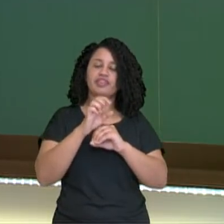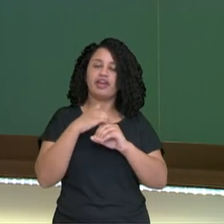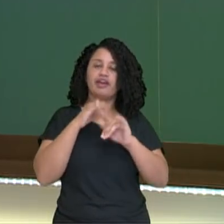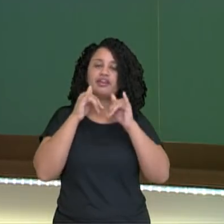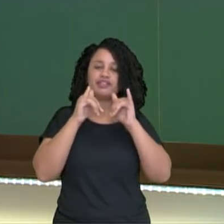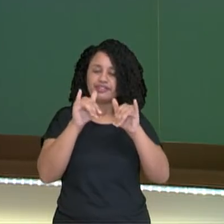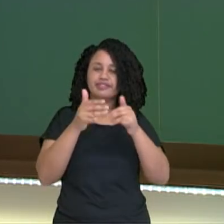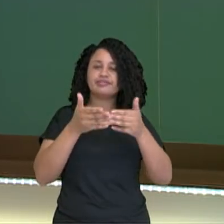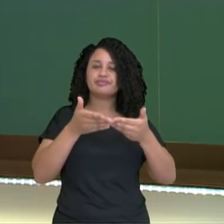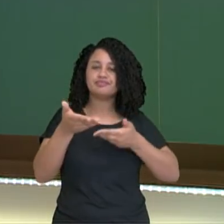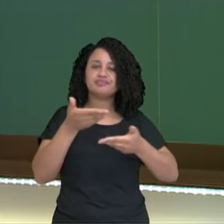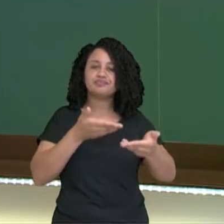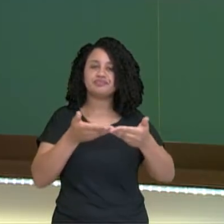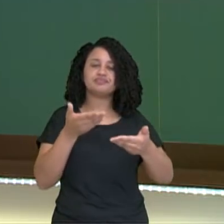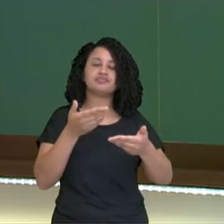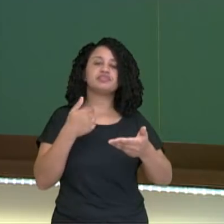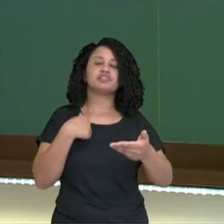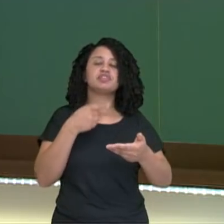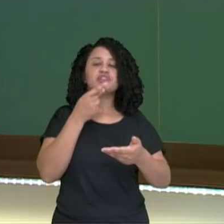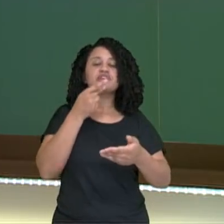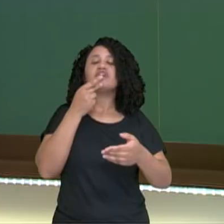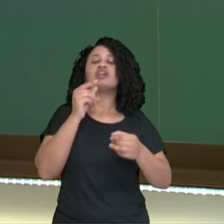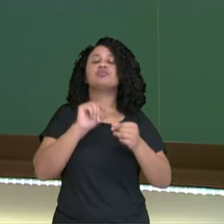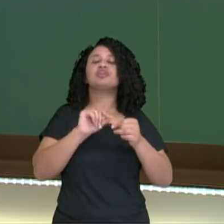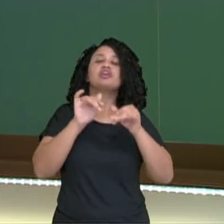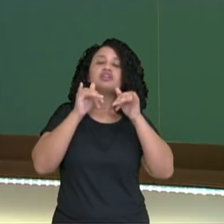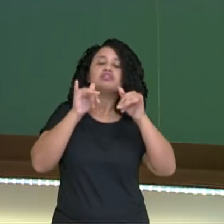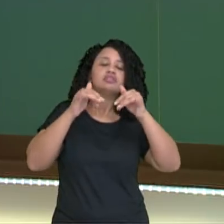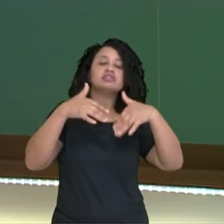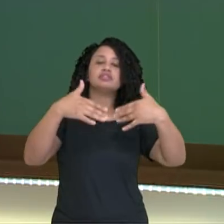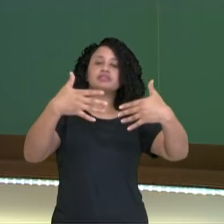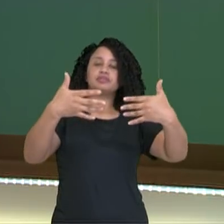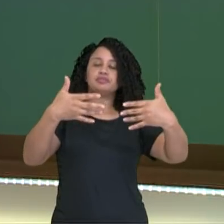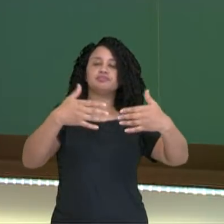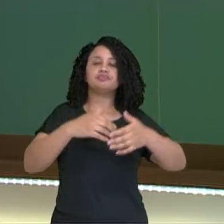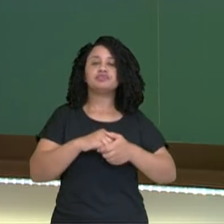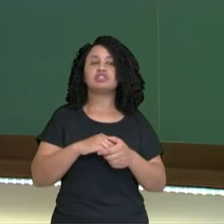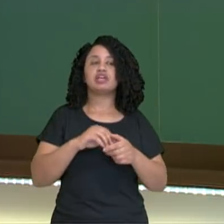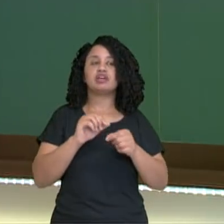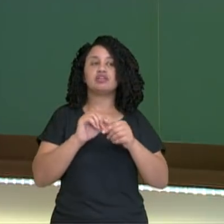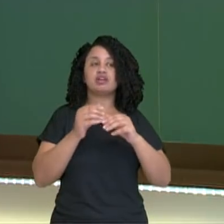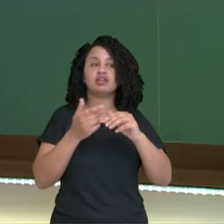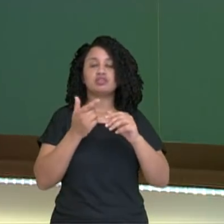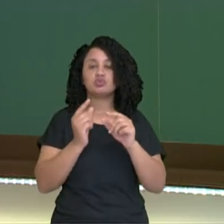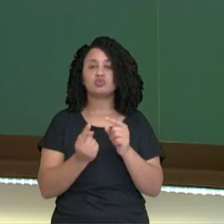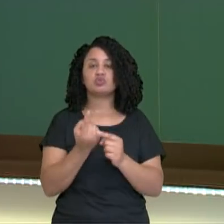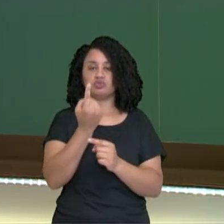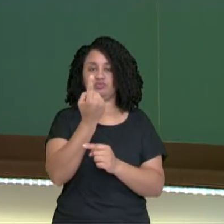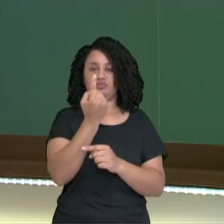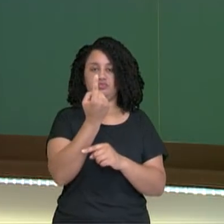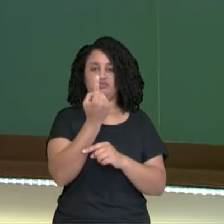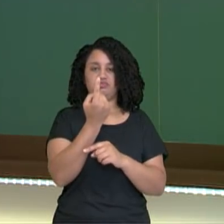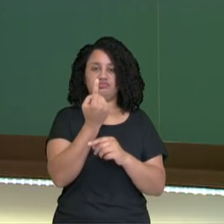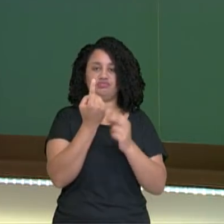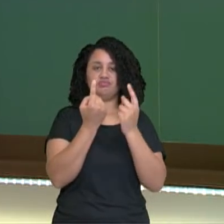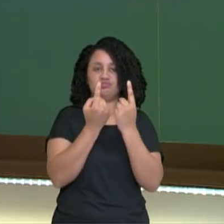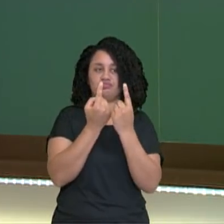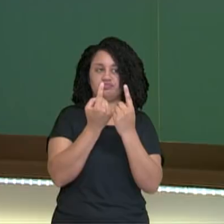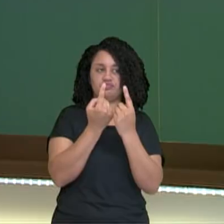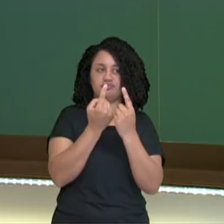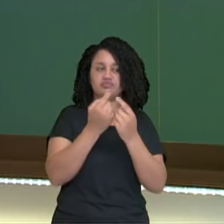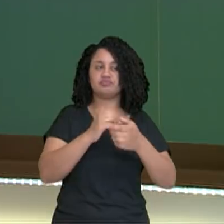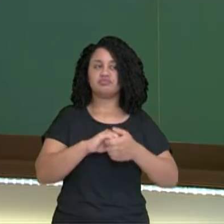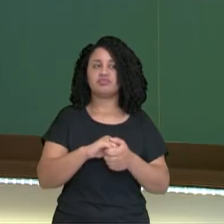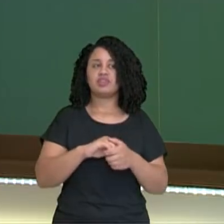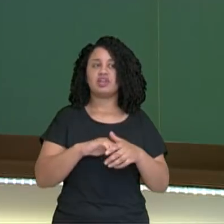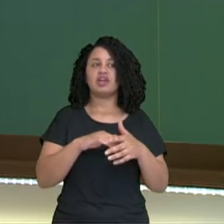né, pelo que nós chamamos de excitação eletrônica, eles sobem para cá e o